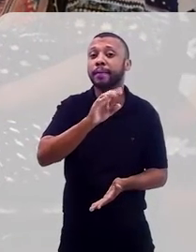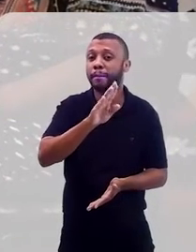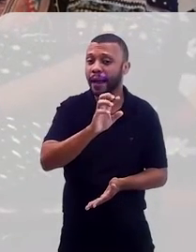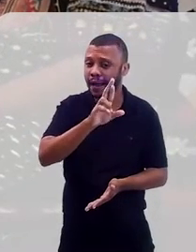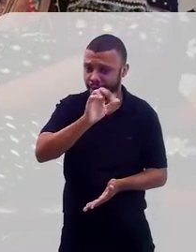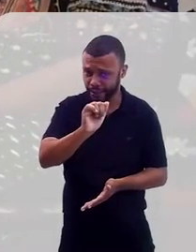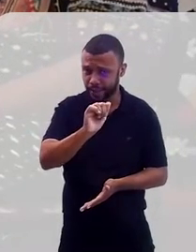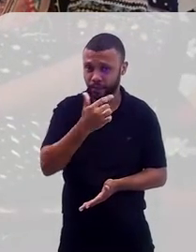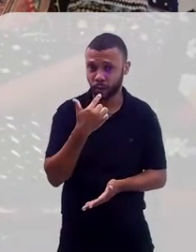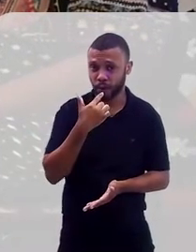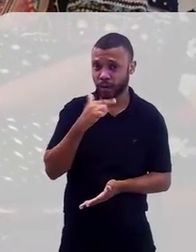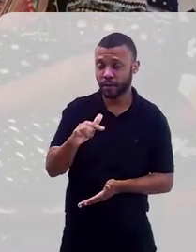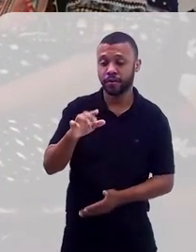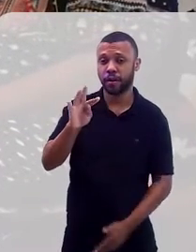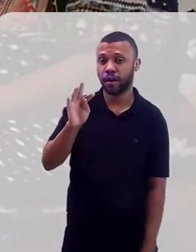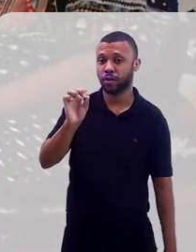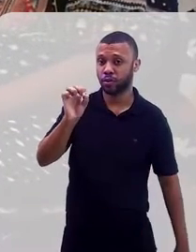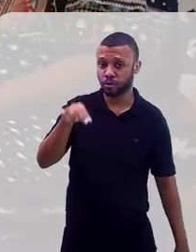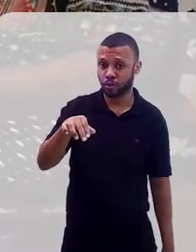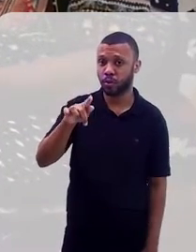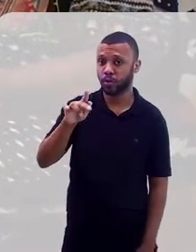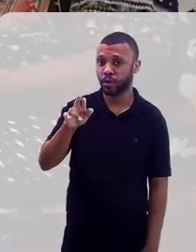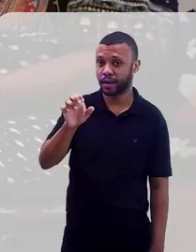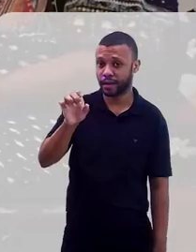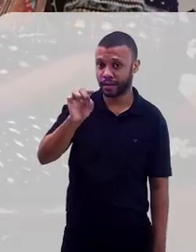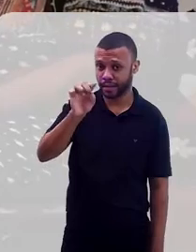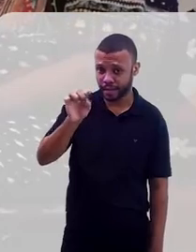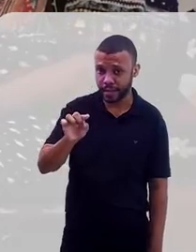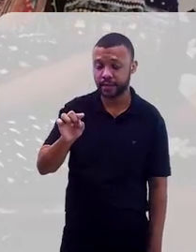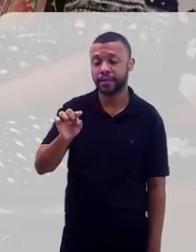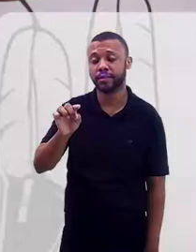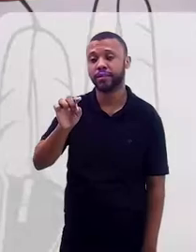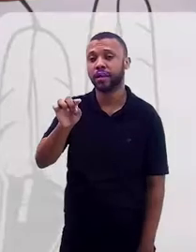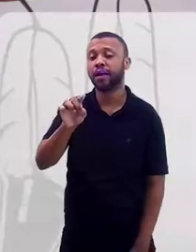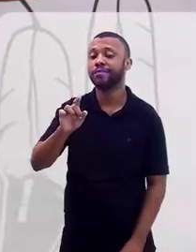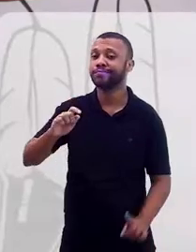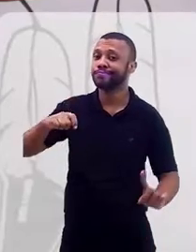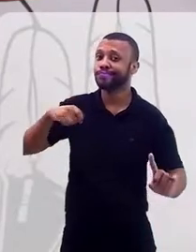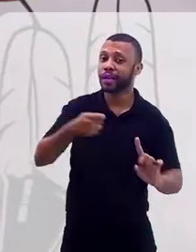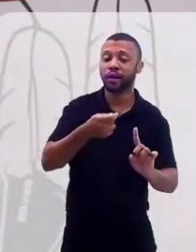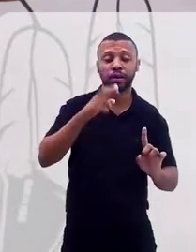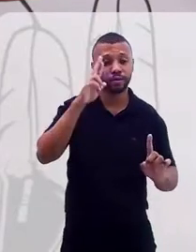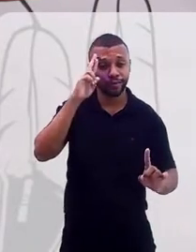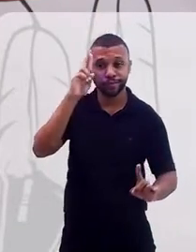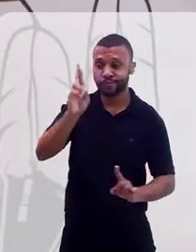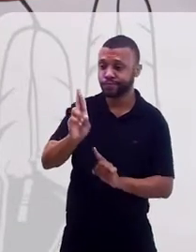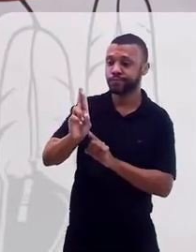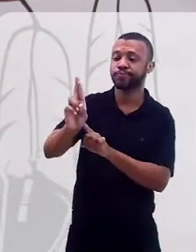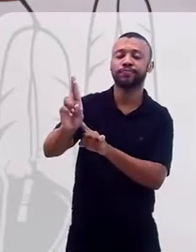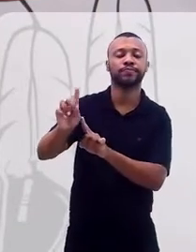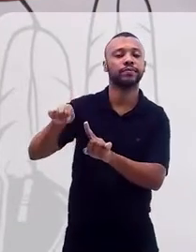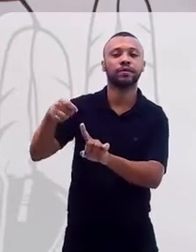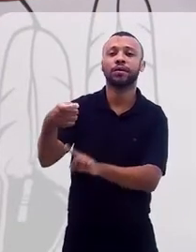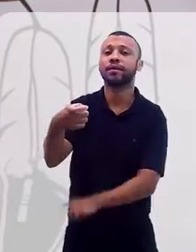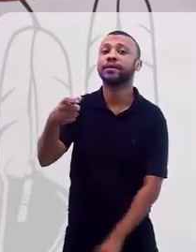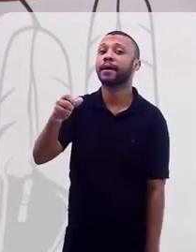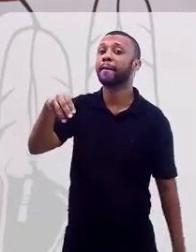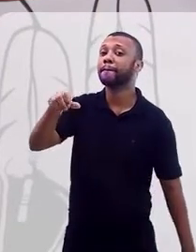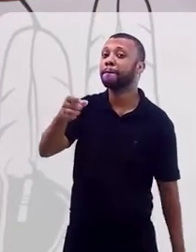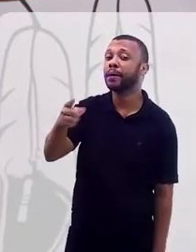tongs vamos dizer assim chamava o seu Pajé de chaman Então quem é chaman faz chamanismo